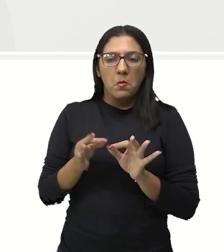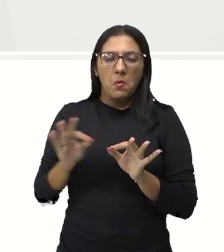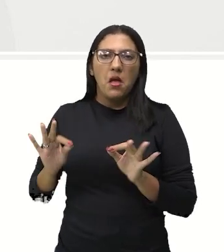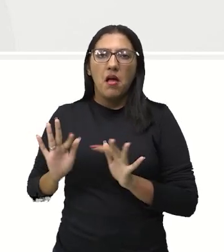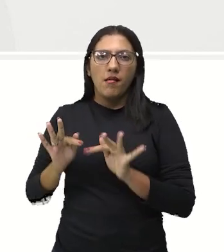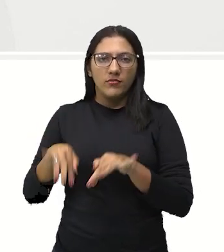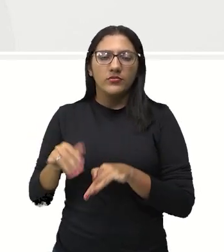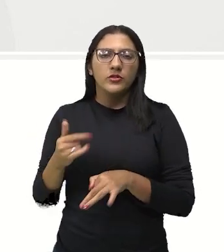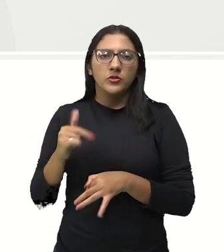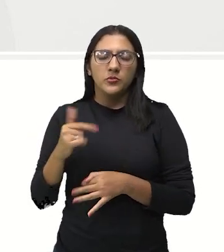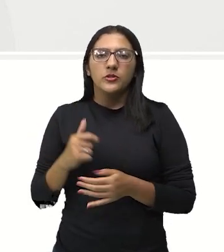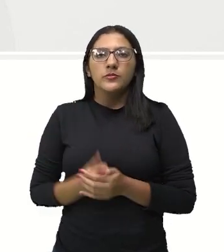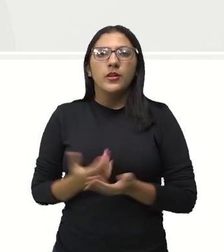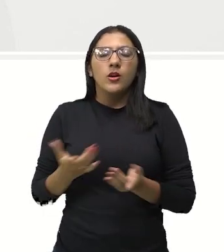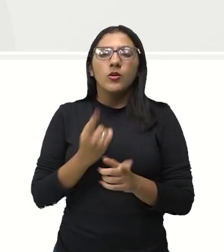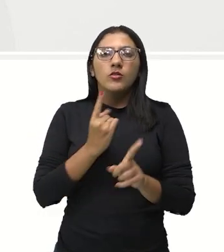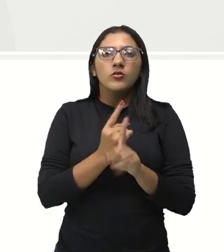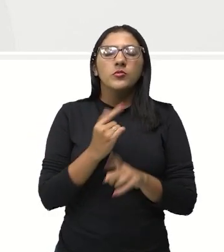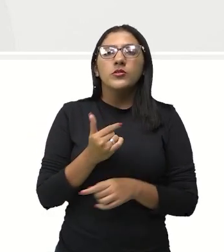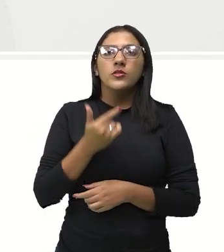comum é